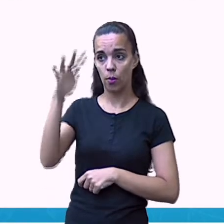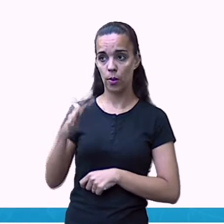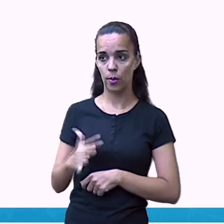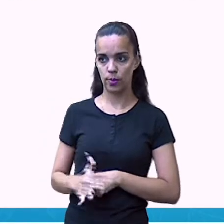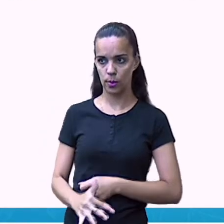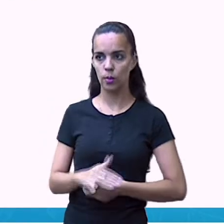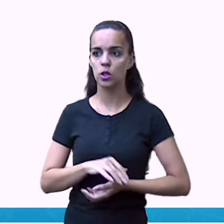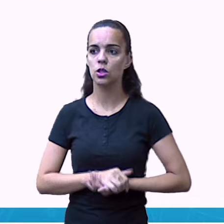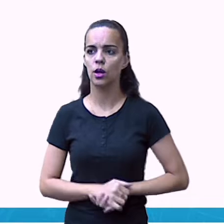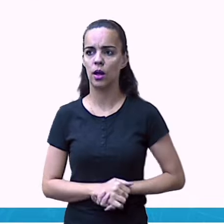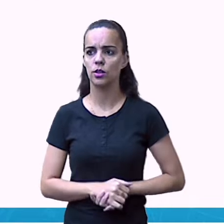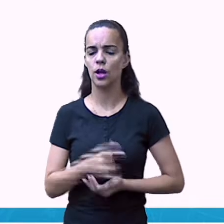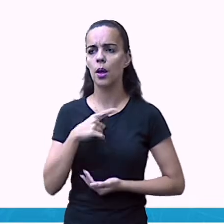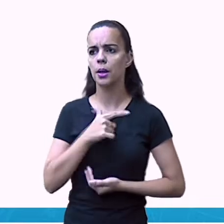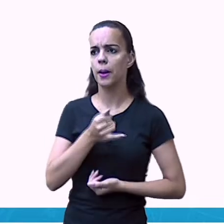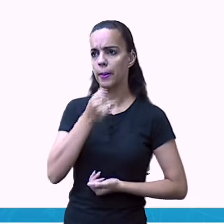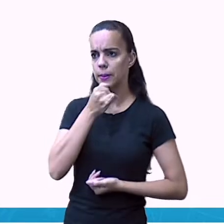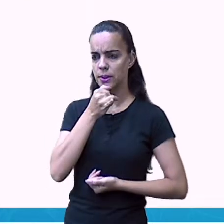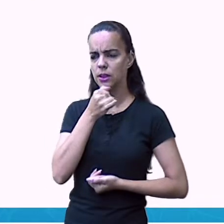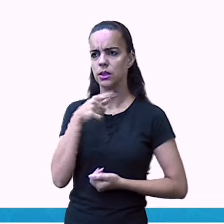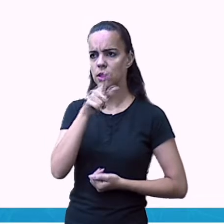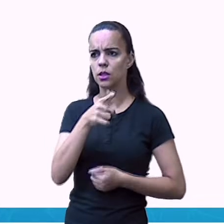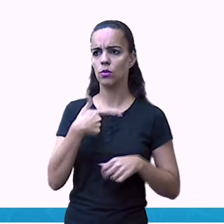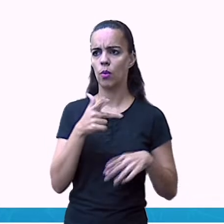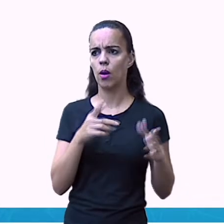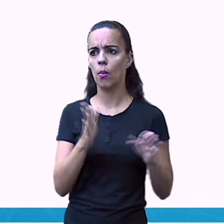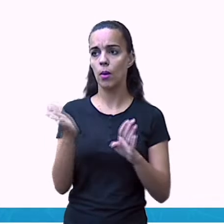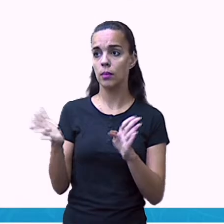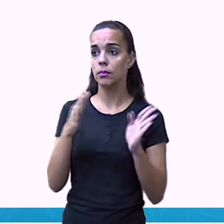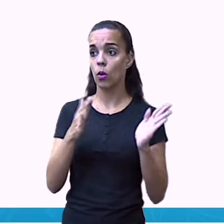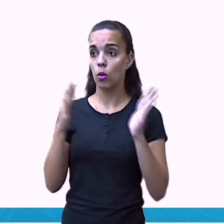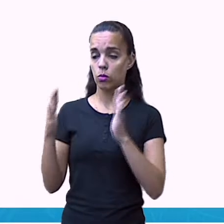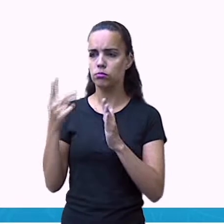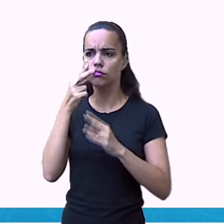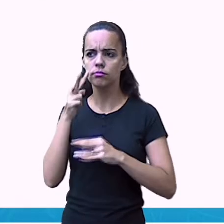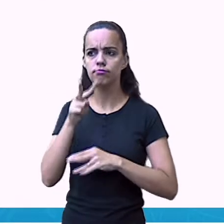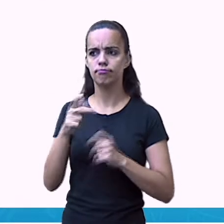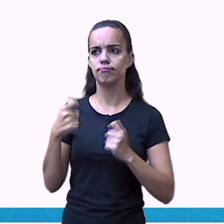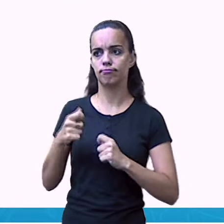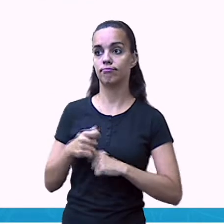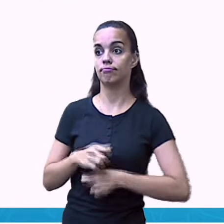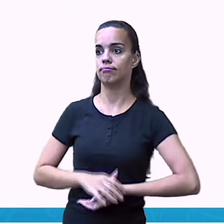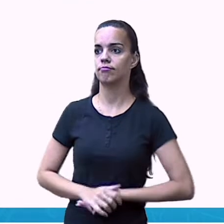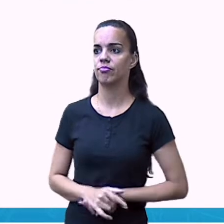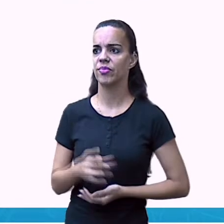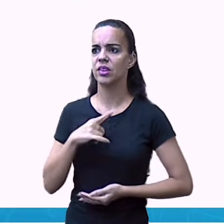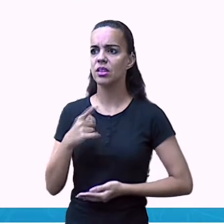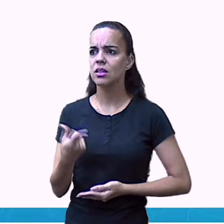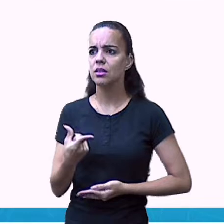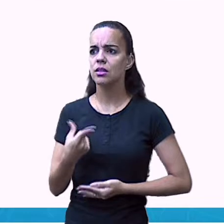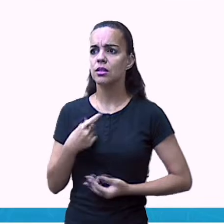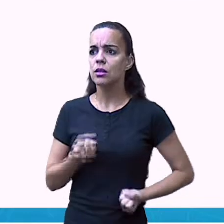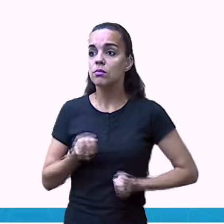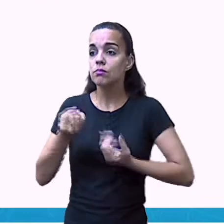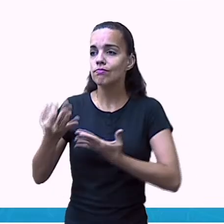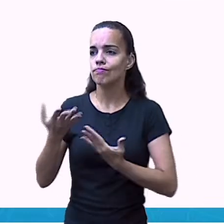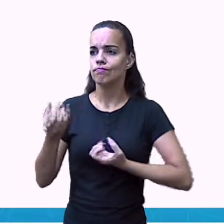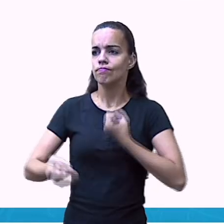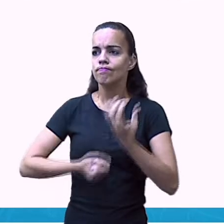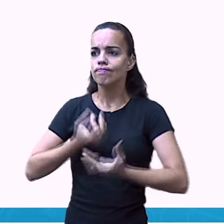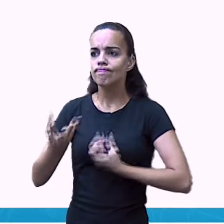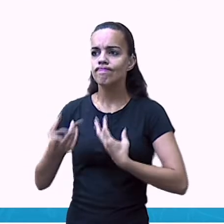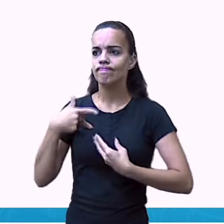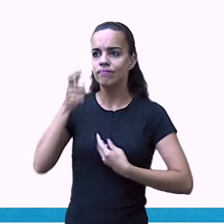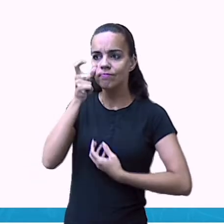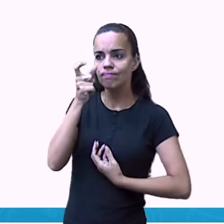dia. Também é uma prática abusiva. Deixar de fornecer informações de interesse do